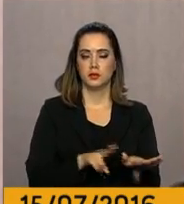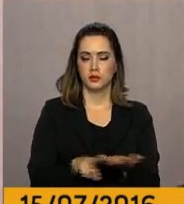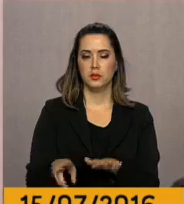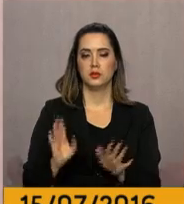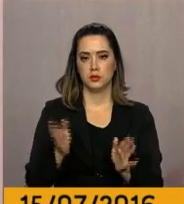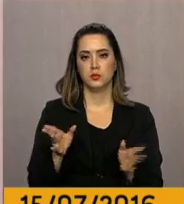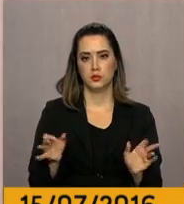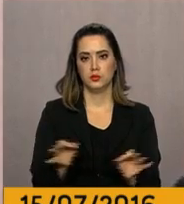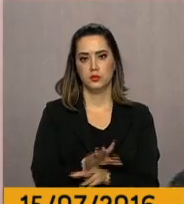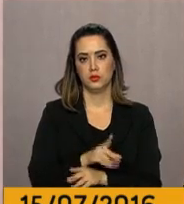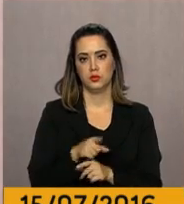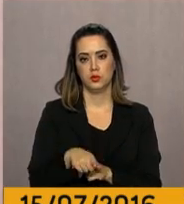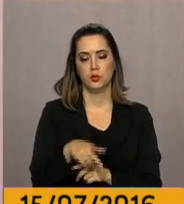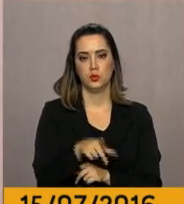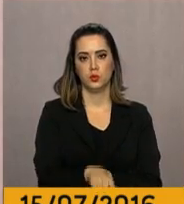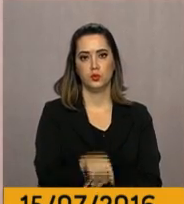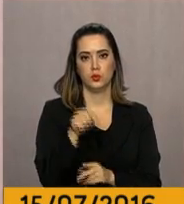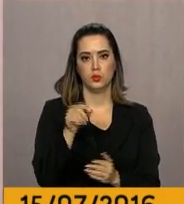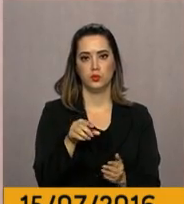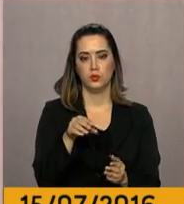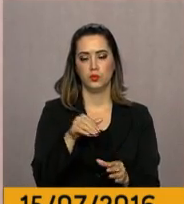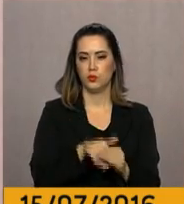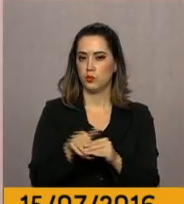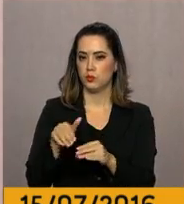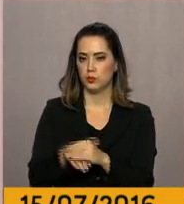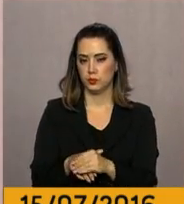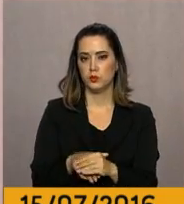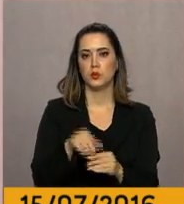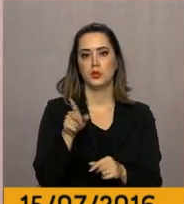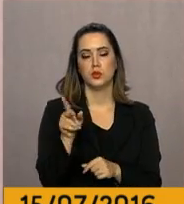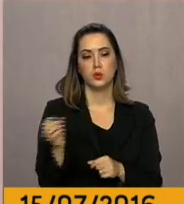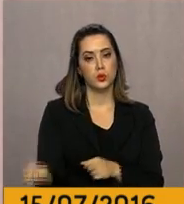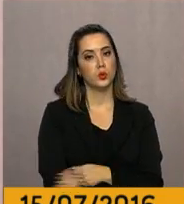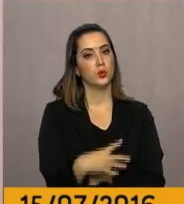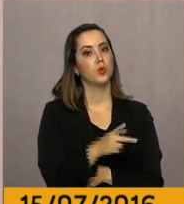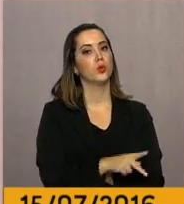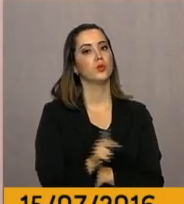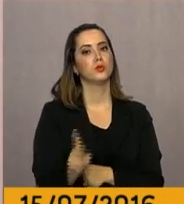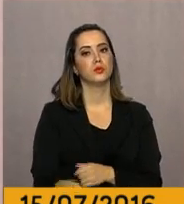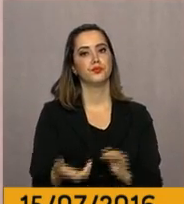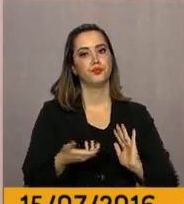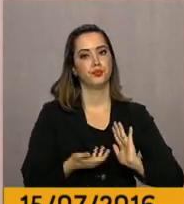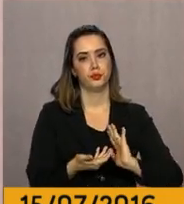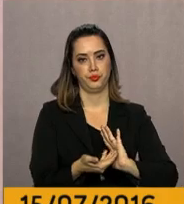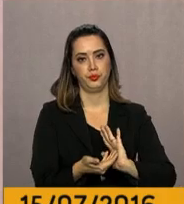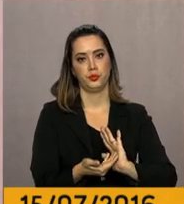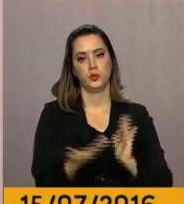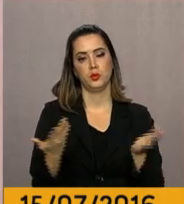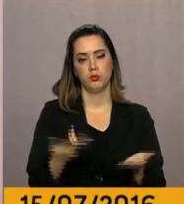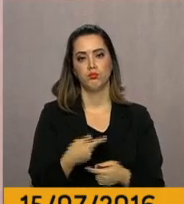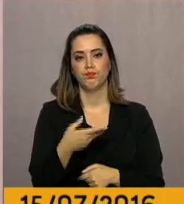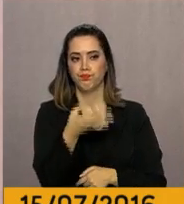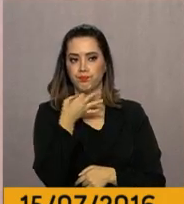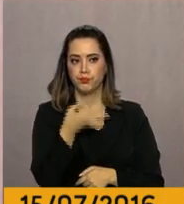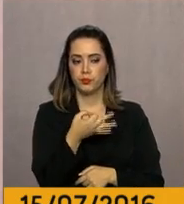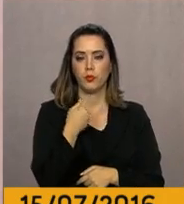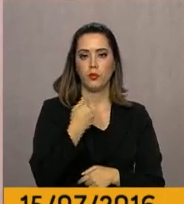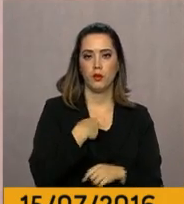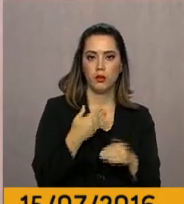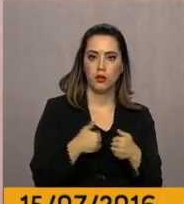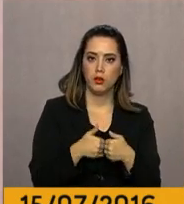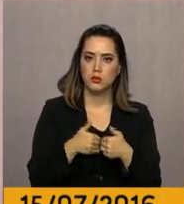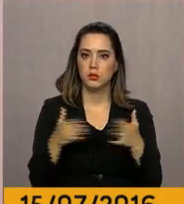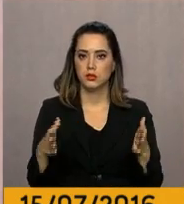Maia. Eu creio que as coisas no Parlamento ficarão muito mais estáveis e abertas ao processo legislativo